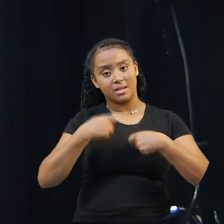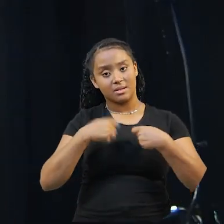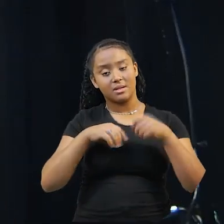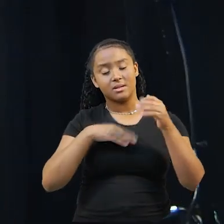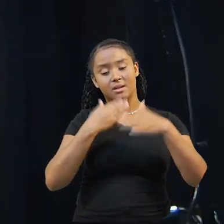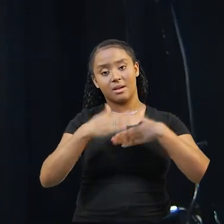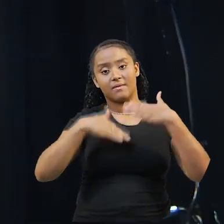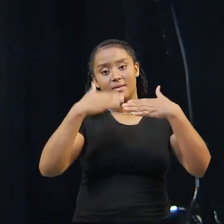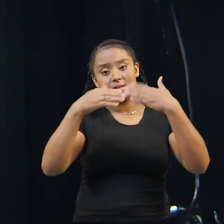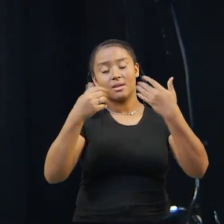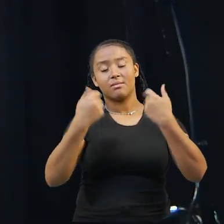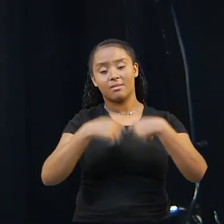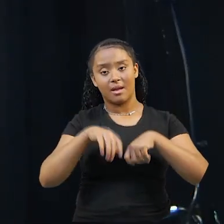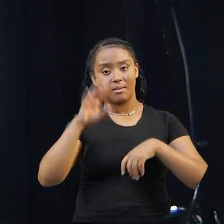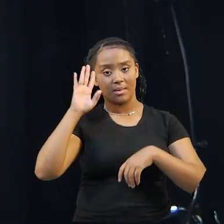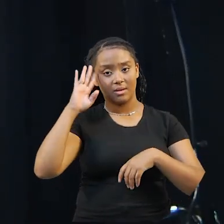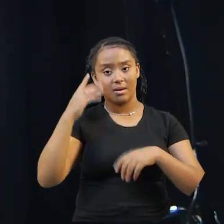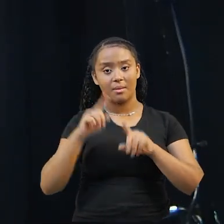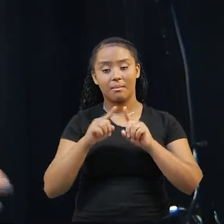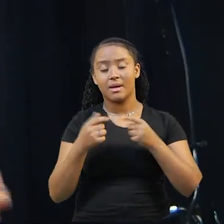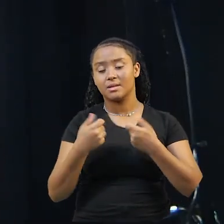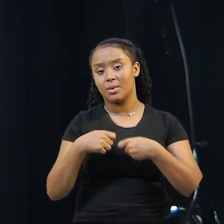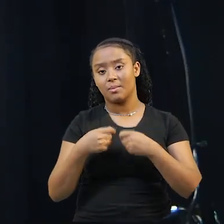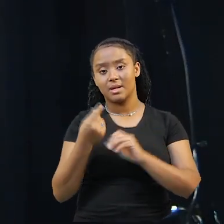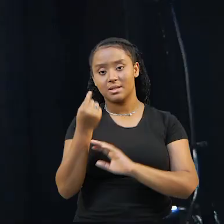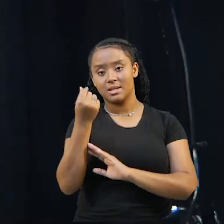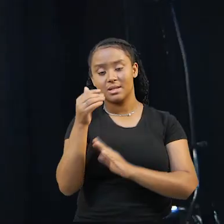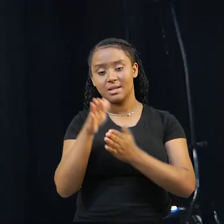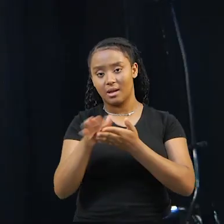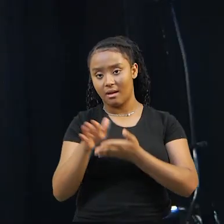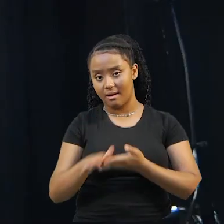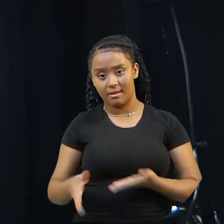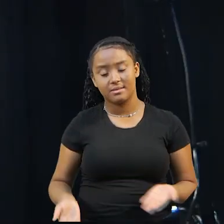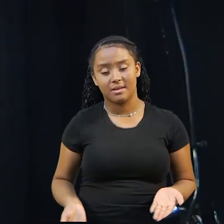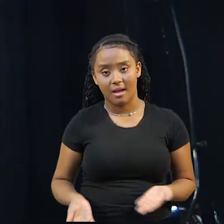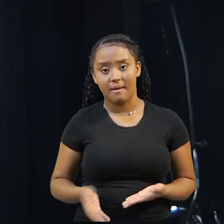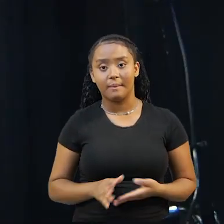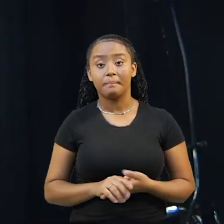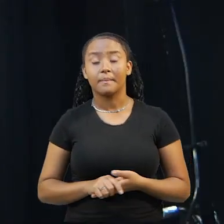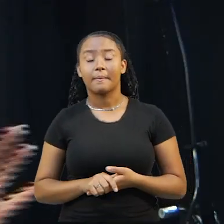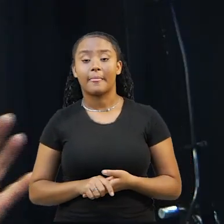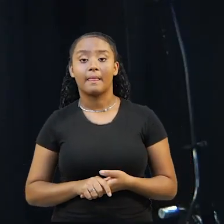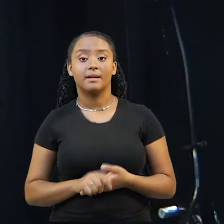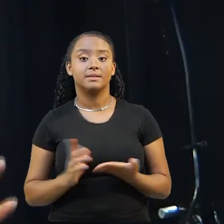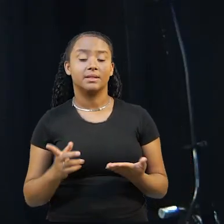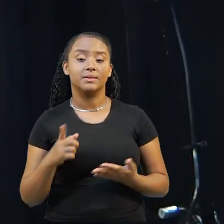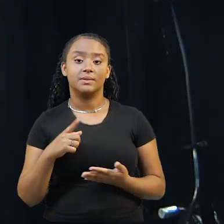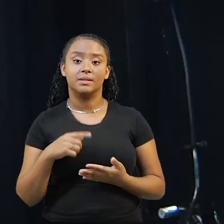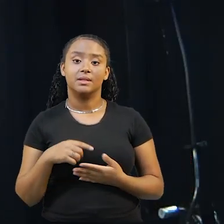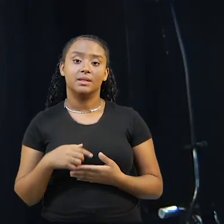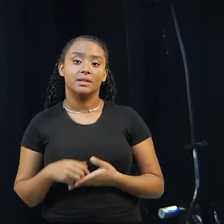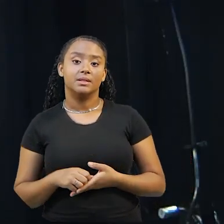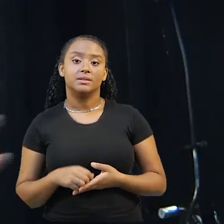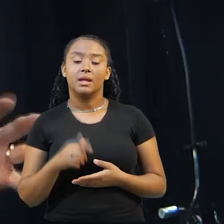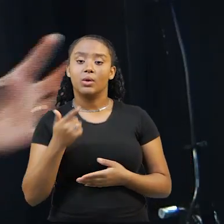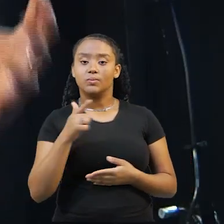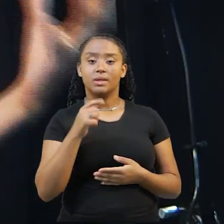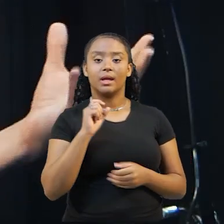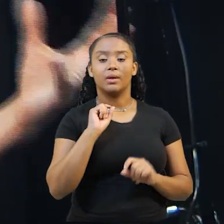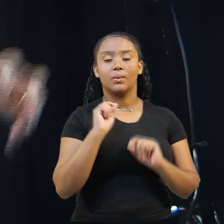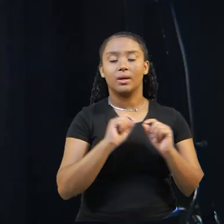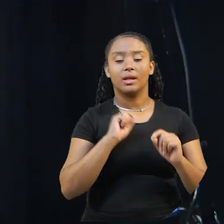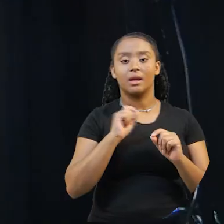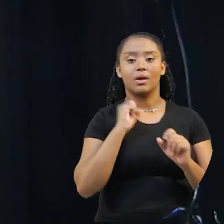são pontos que a gente consegue resolver sem aumentar o gasto da universidade, né? Então, não está nas nossas prioridades